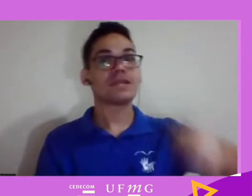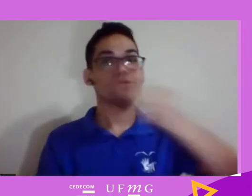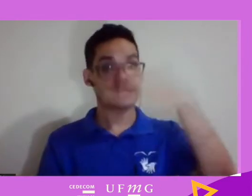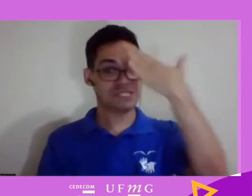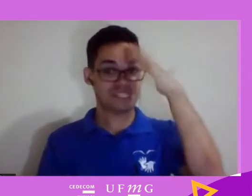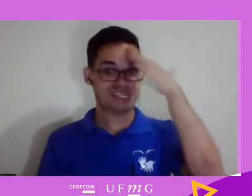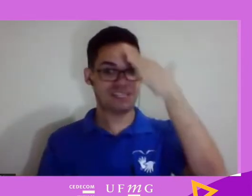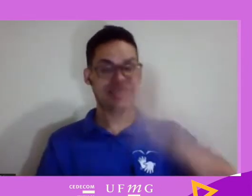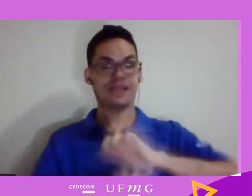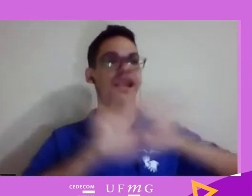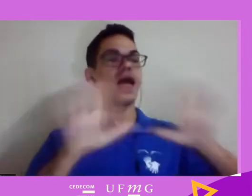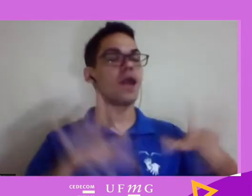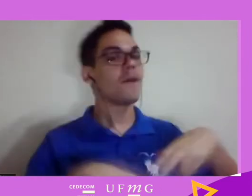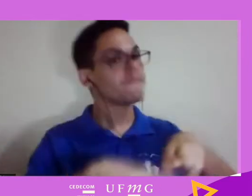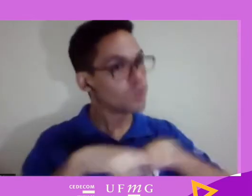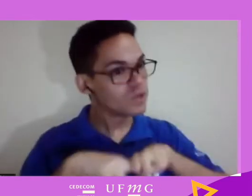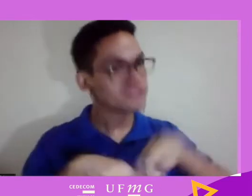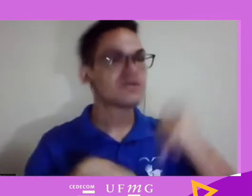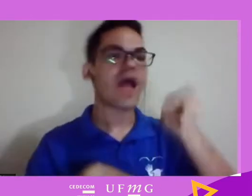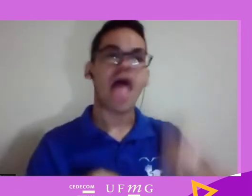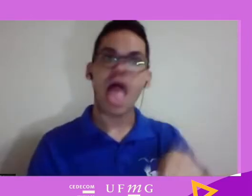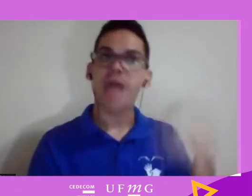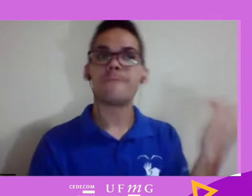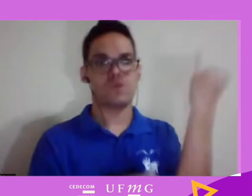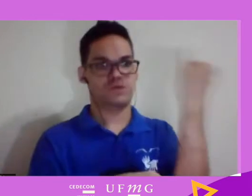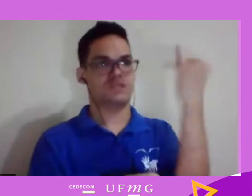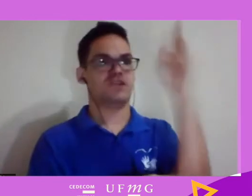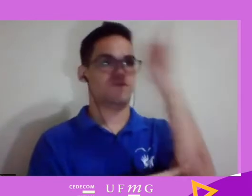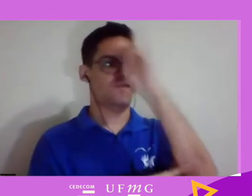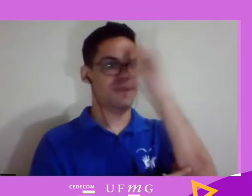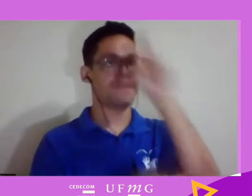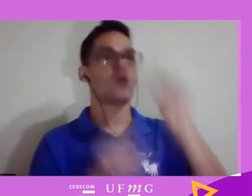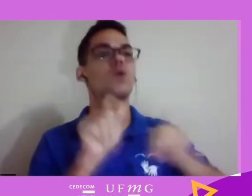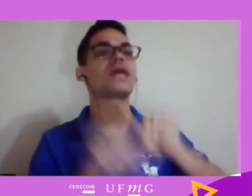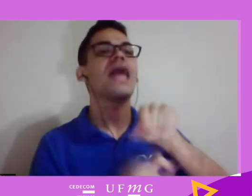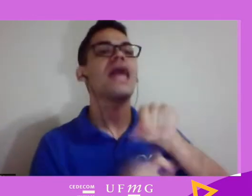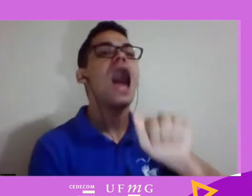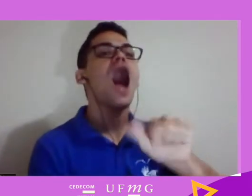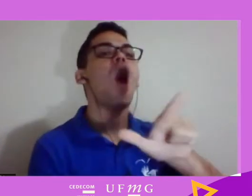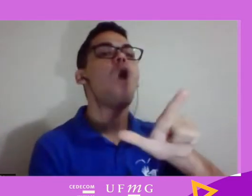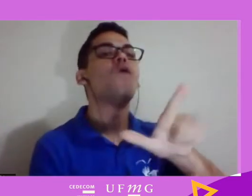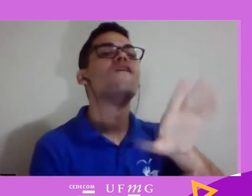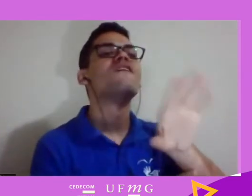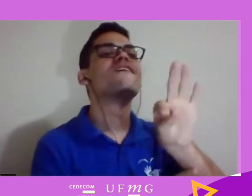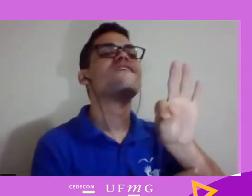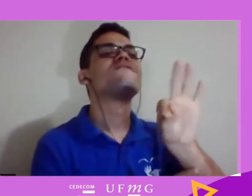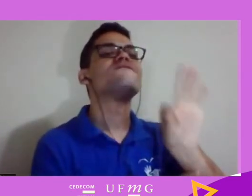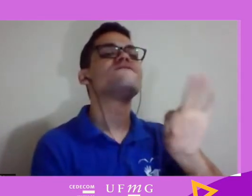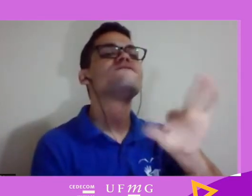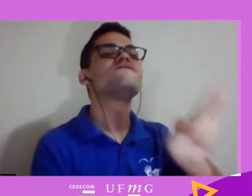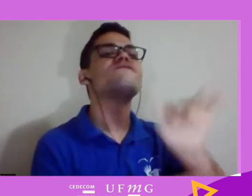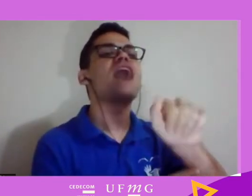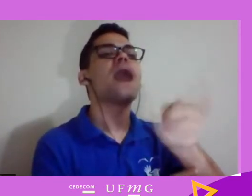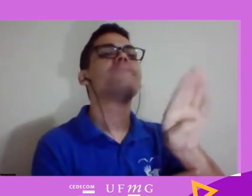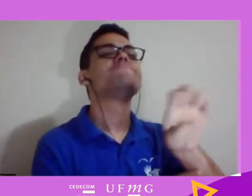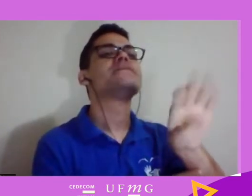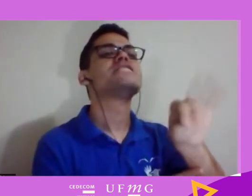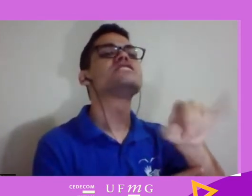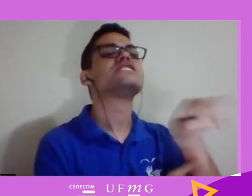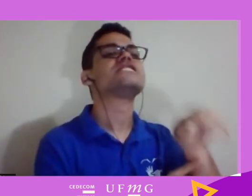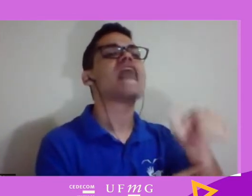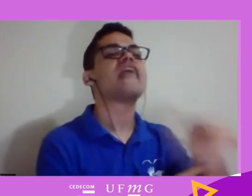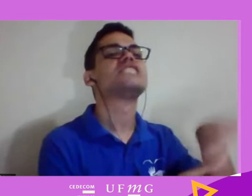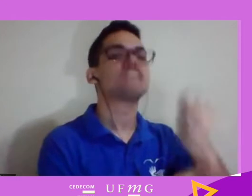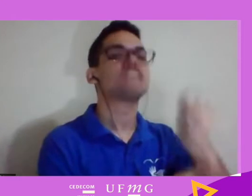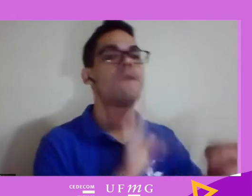a questão da alfabetização transmídia para a sociedade como um todo. Isso não é só para alguns pesquisadores ou profissionais de comunicação, é para a